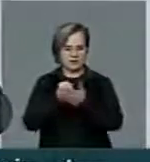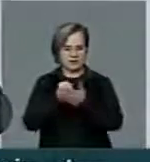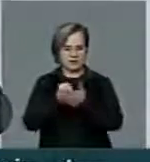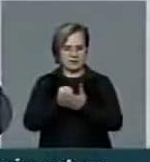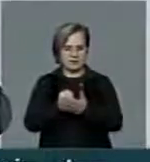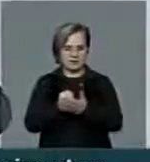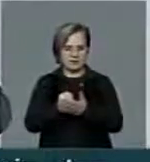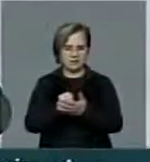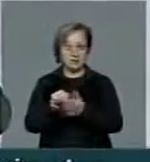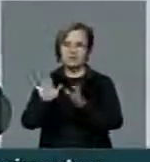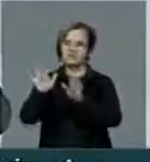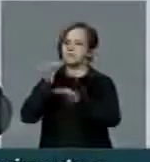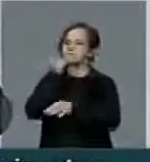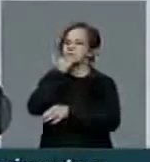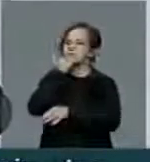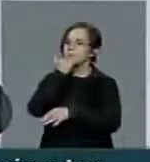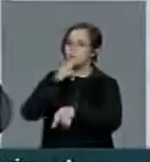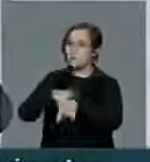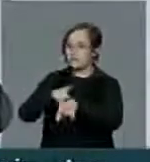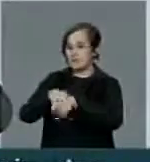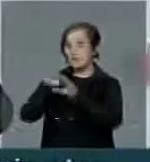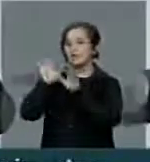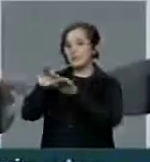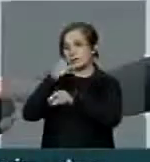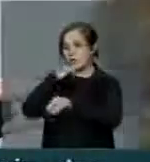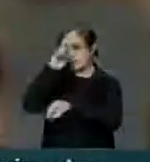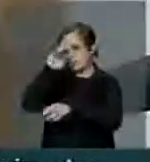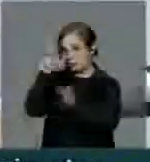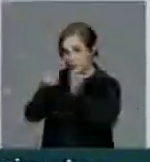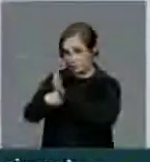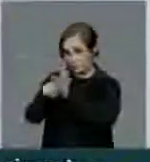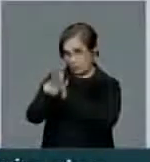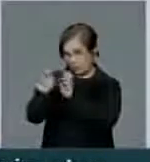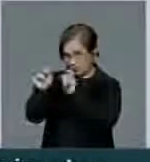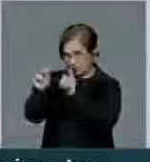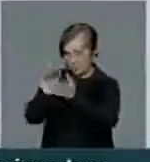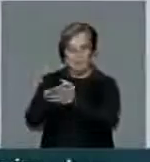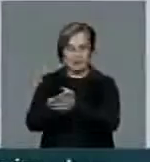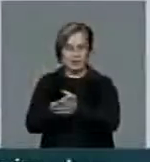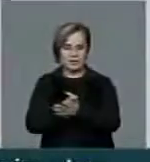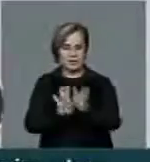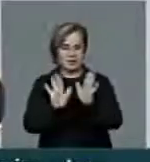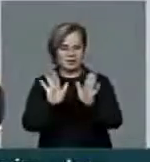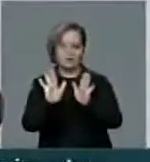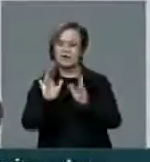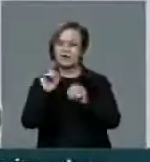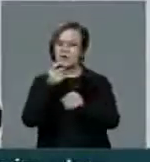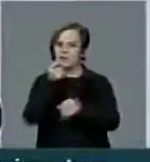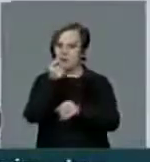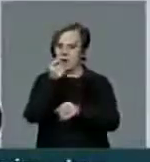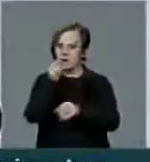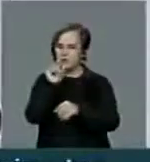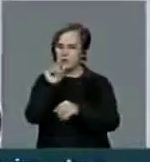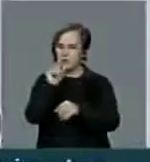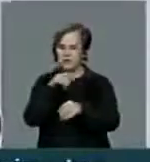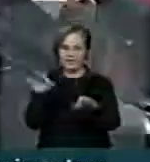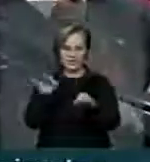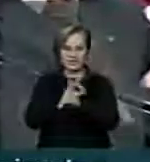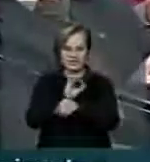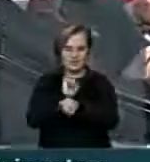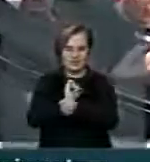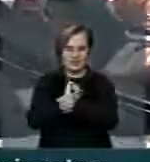Vai, na hora certa o senhor faz as perguntas, senão nós vamos tumultuar. Bom, vou voltar lá para poder, estou quase terminando, aguarde os próximos capítulos, um